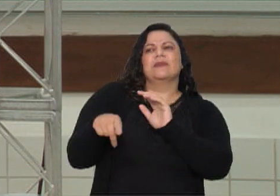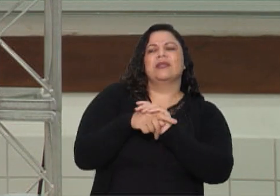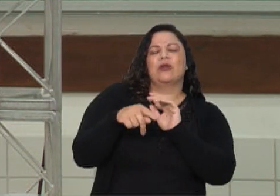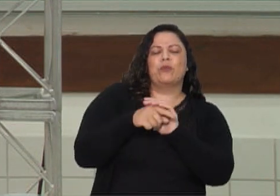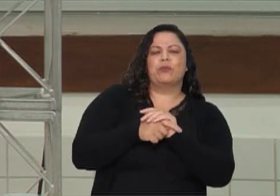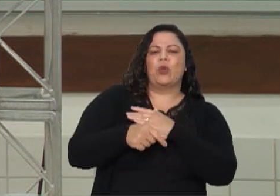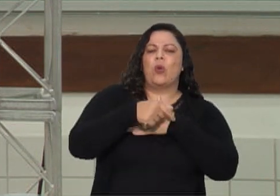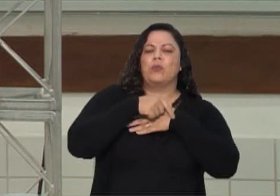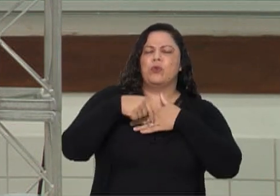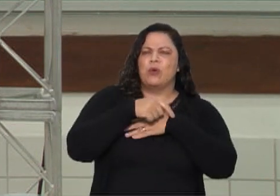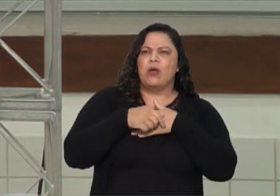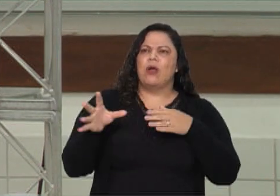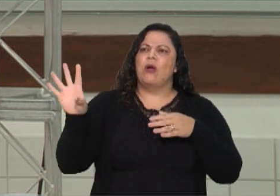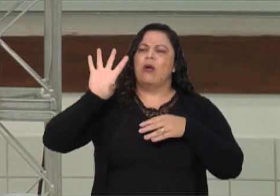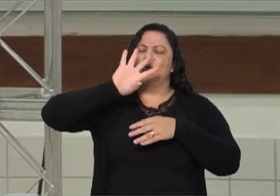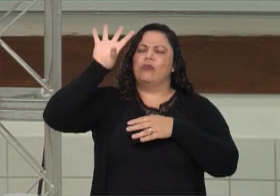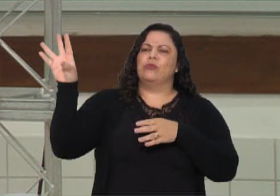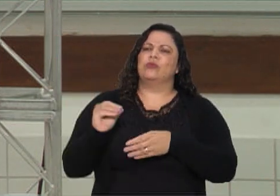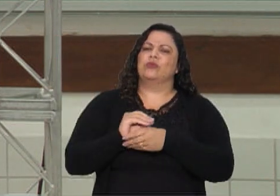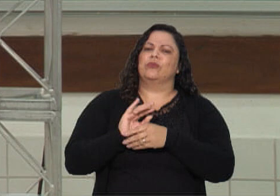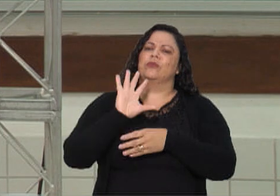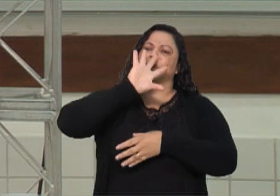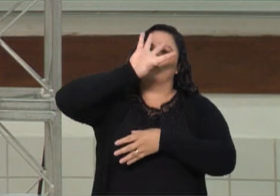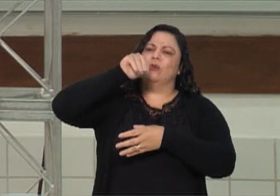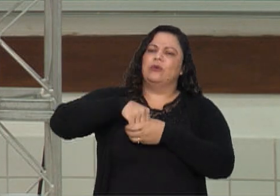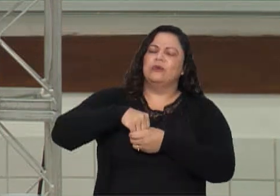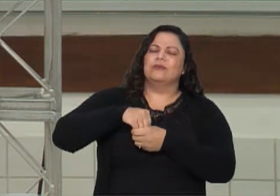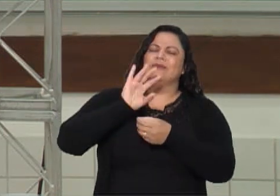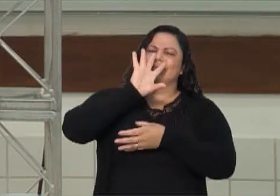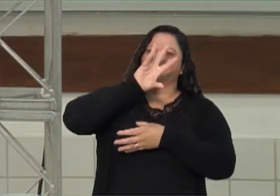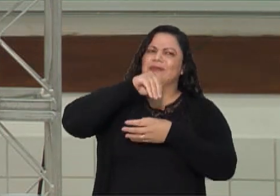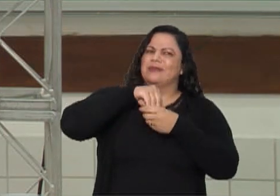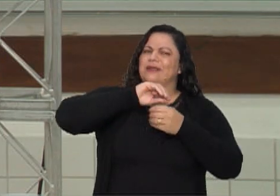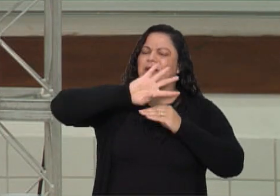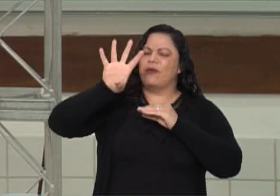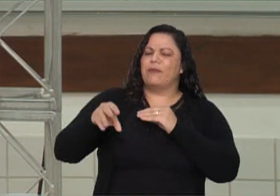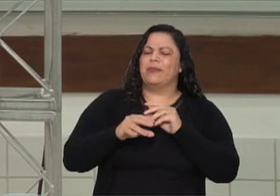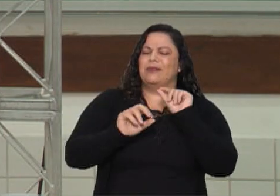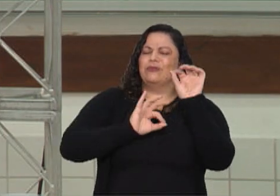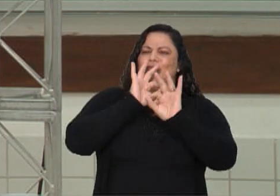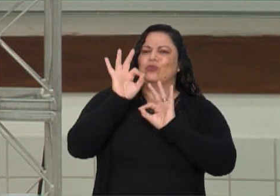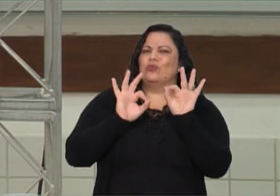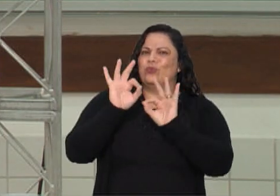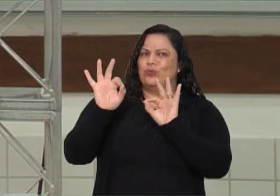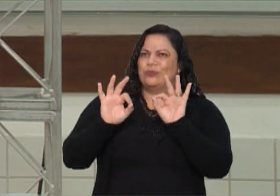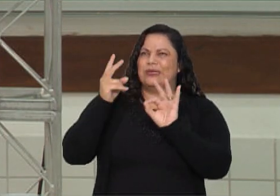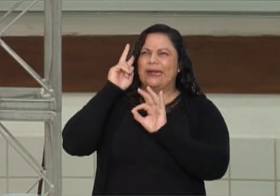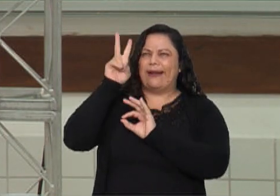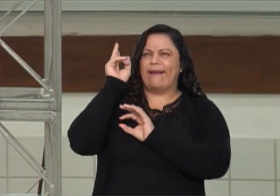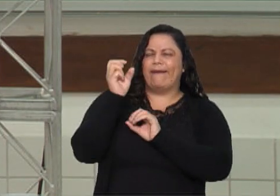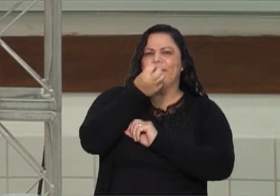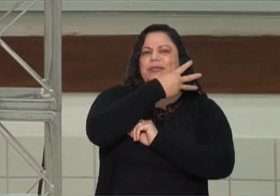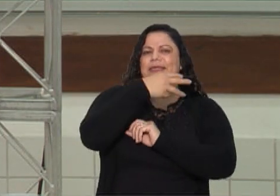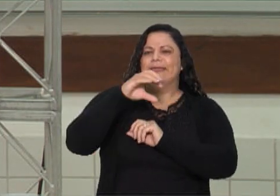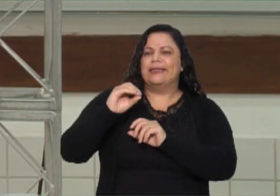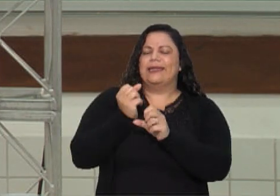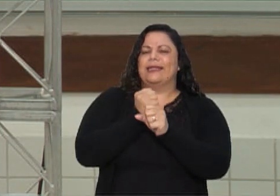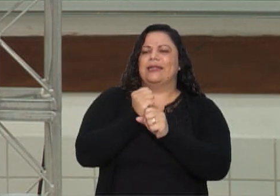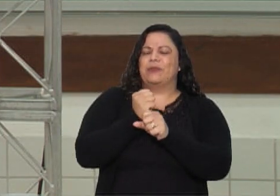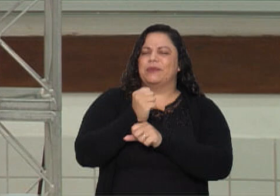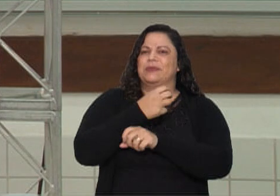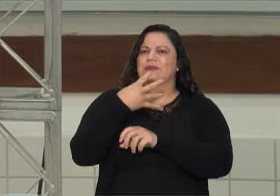incorporou nas suas obras o mural? A partir lá, mais ou menos, da década de 30, 40 para cá?